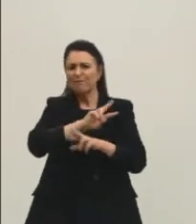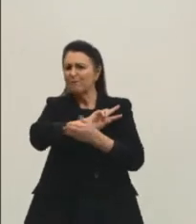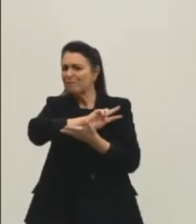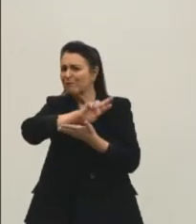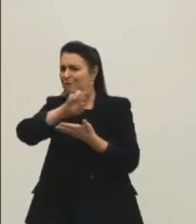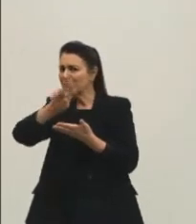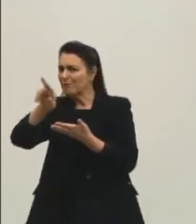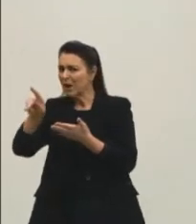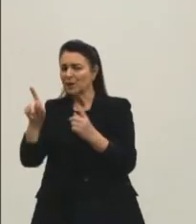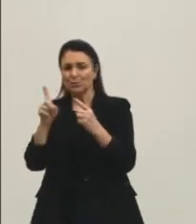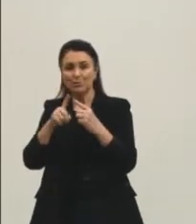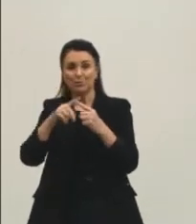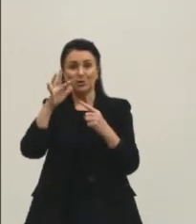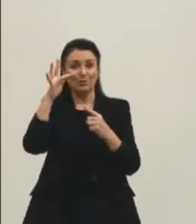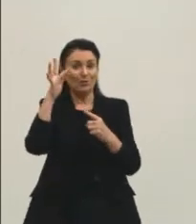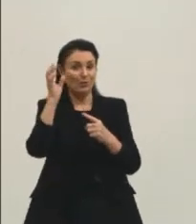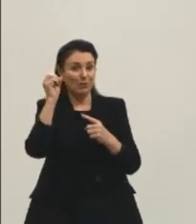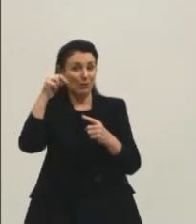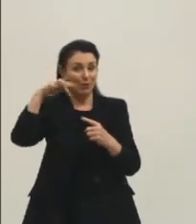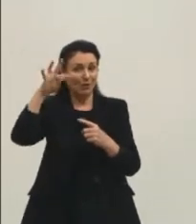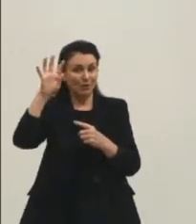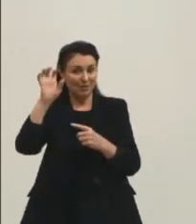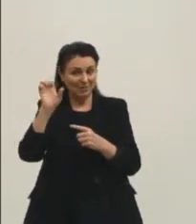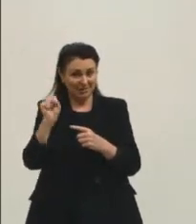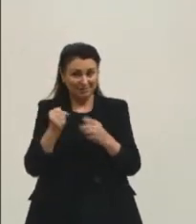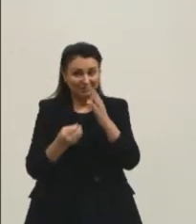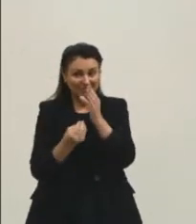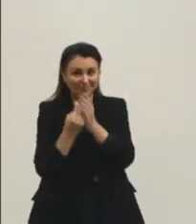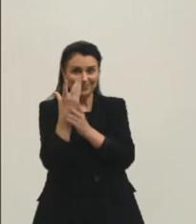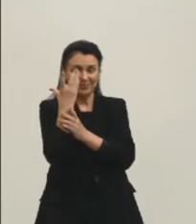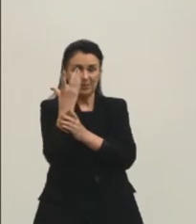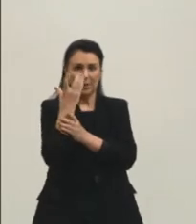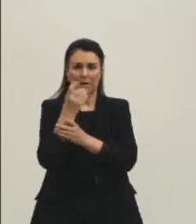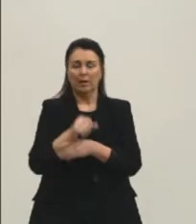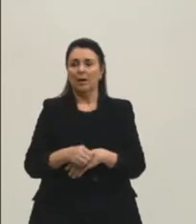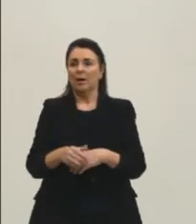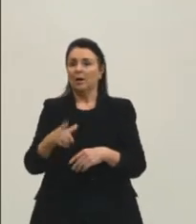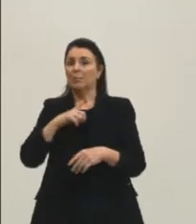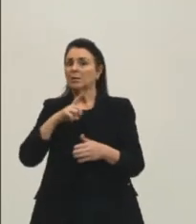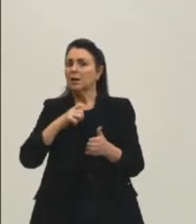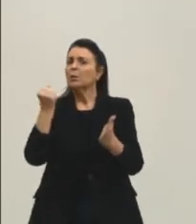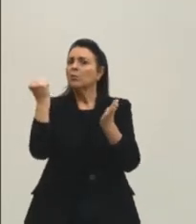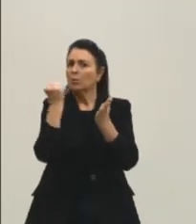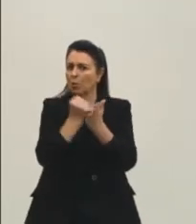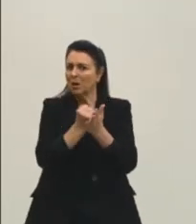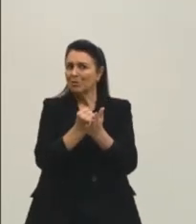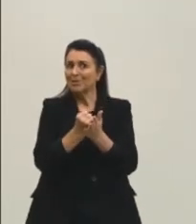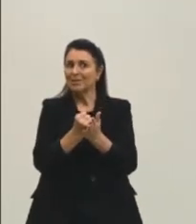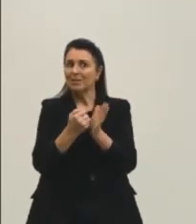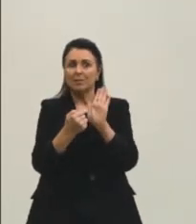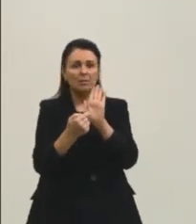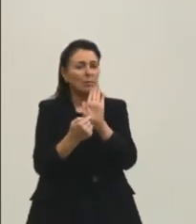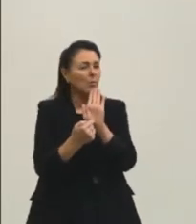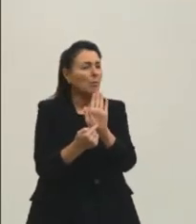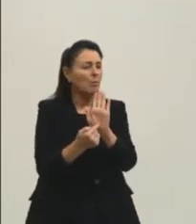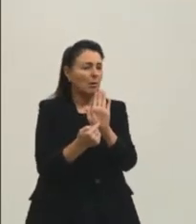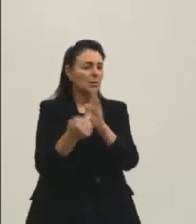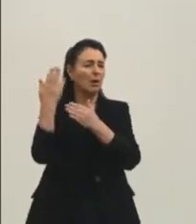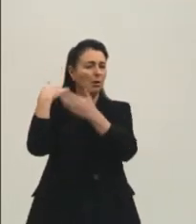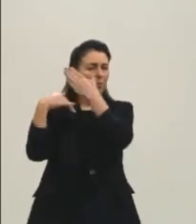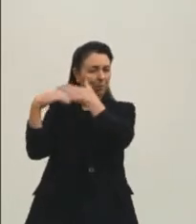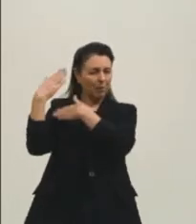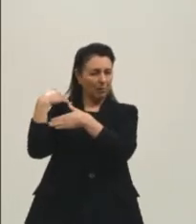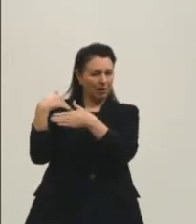podem ser inclusive documentos que não tinham a intenção de dar um testemunho do passado às vezes